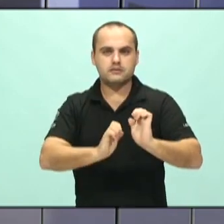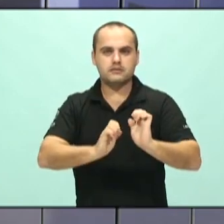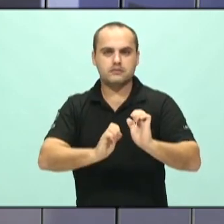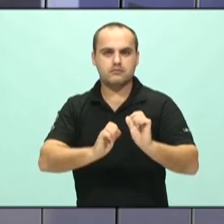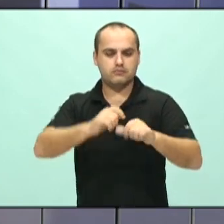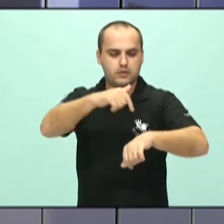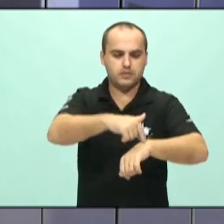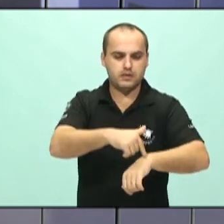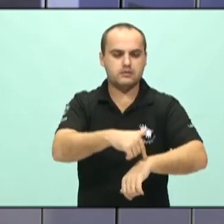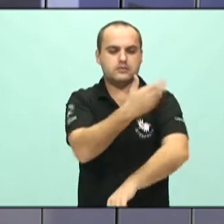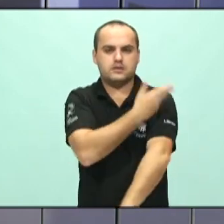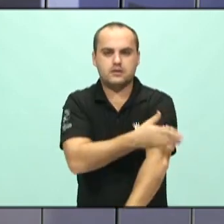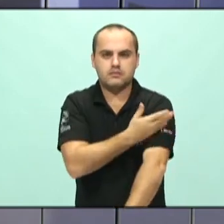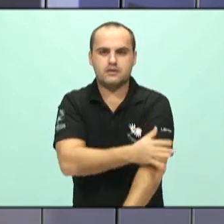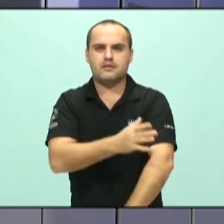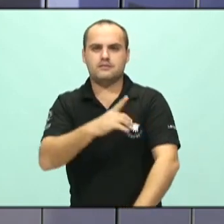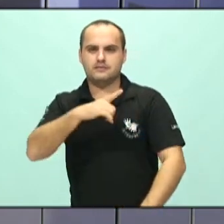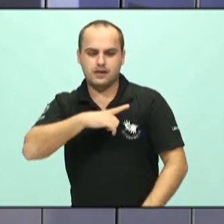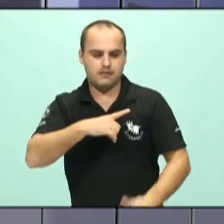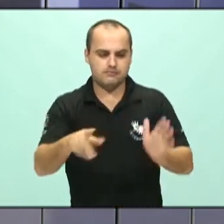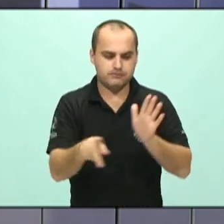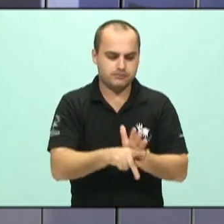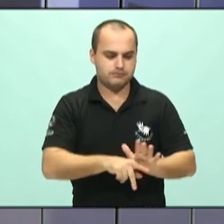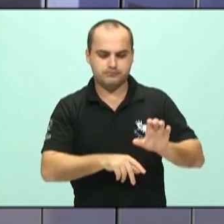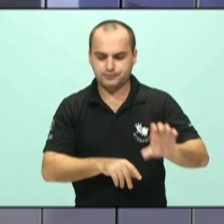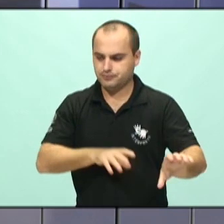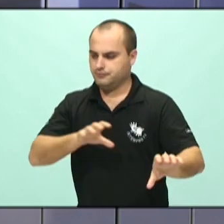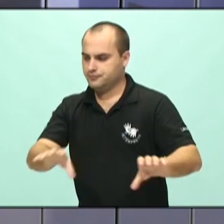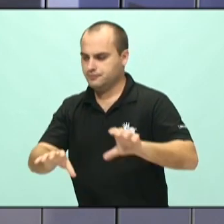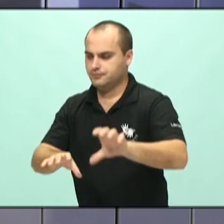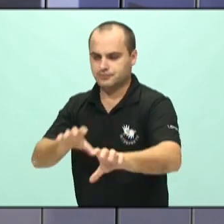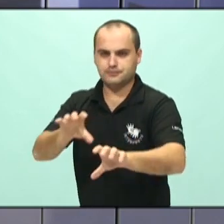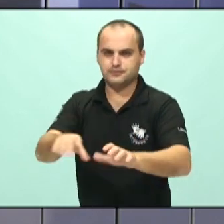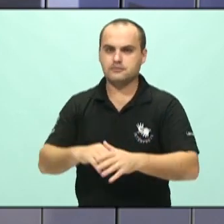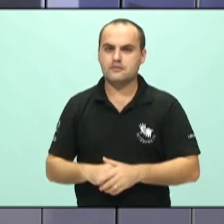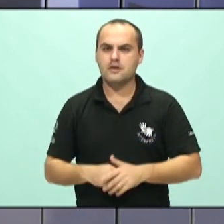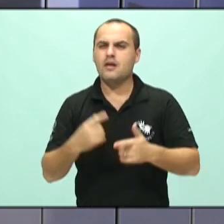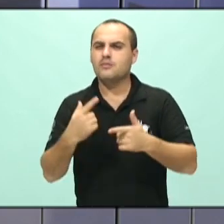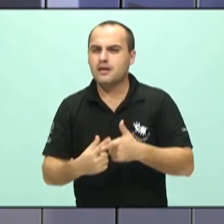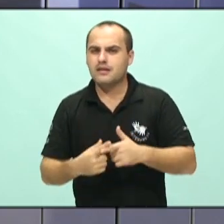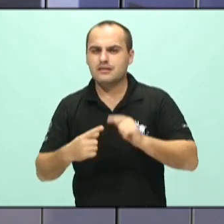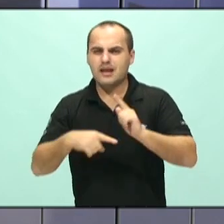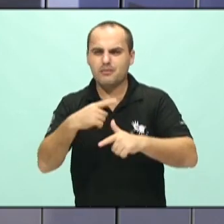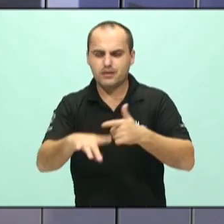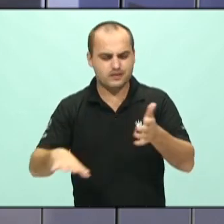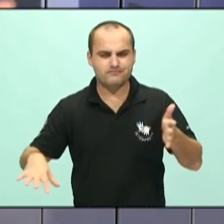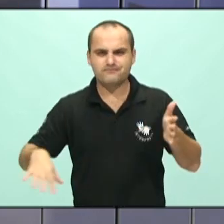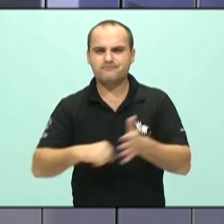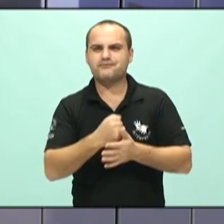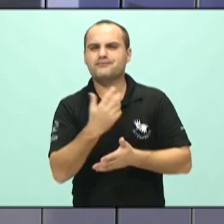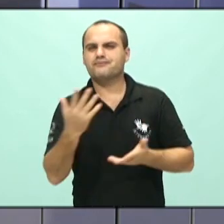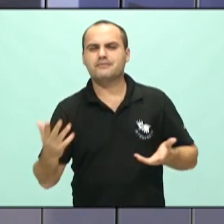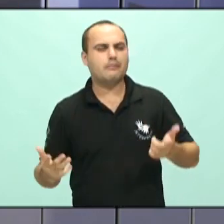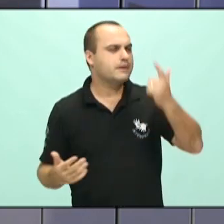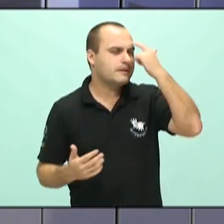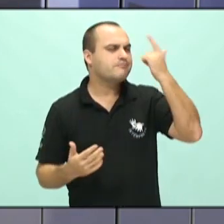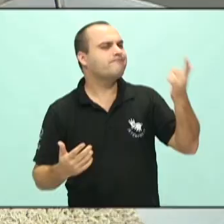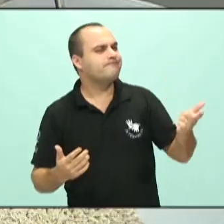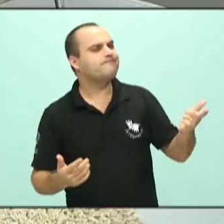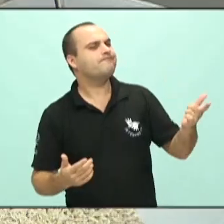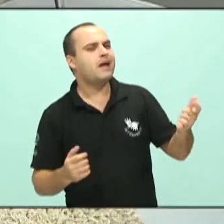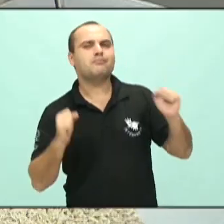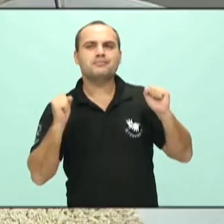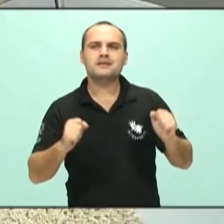esses treinamentos, ter esses recursos. Porque depois que acontece o acidente, aí não adianta a gente pensar, por que a gente não fez isso, não fez aquilo,